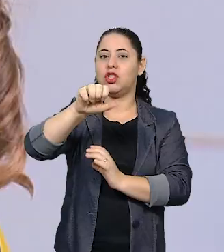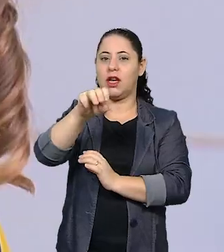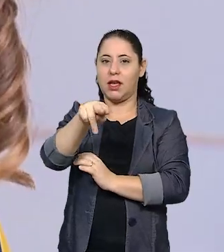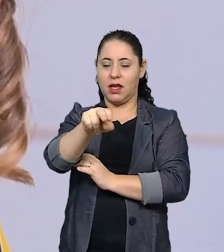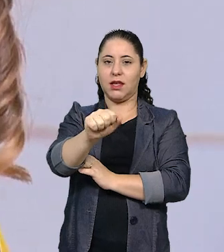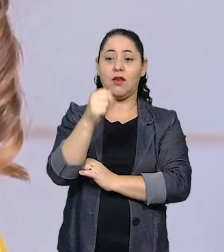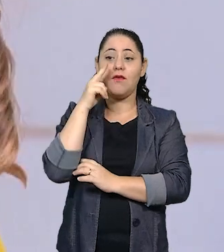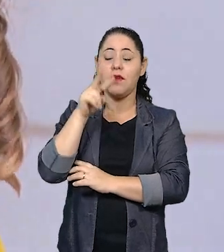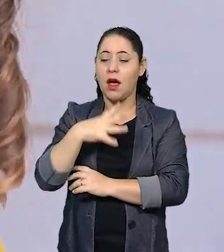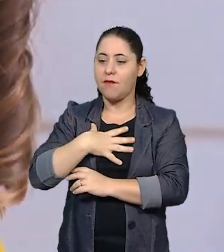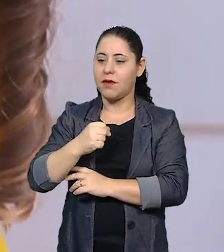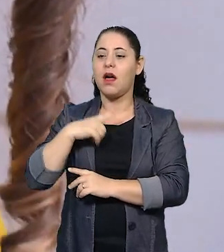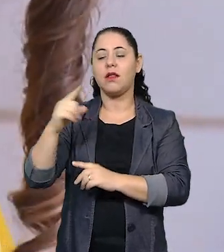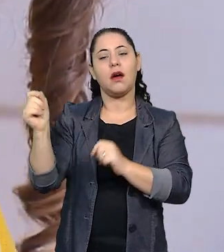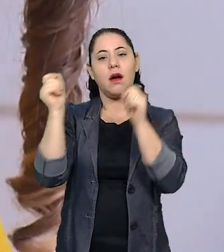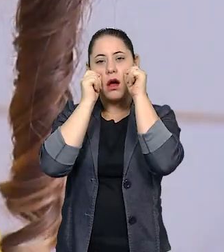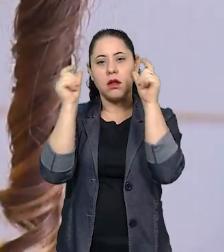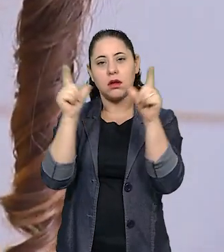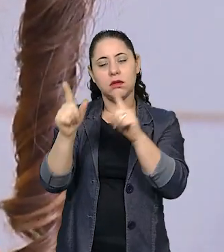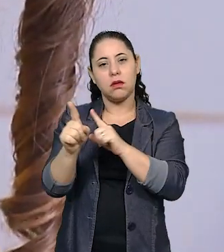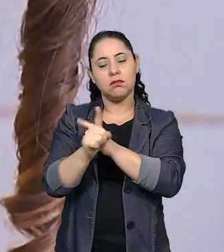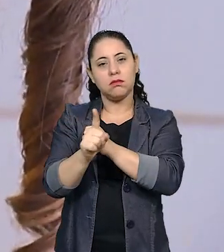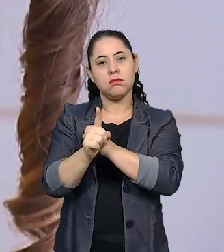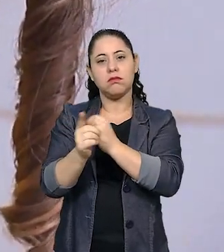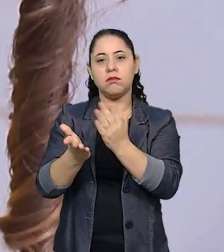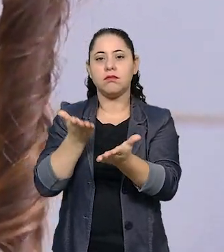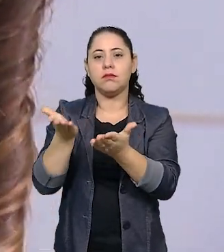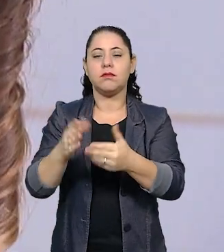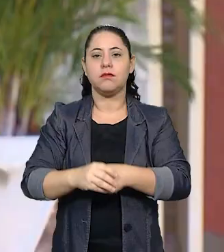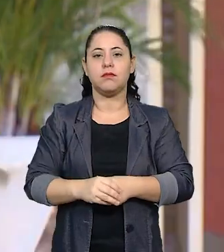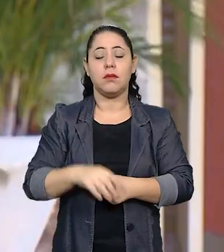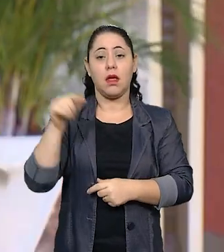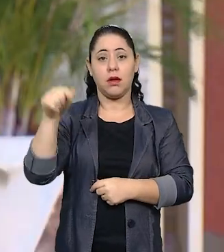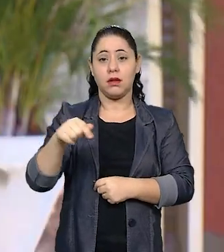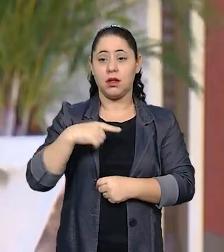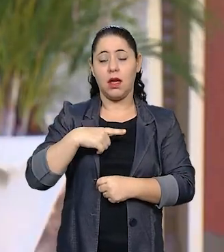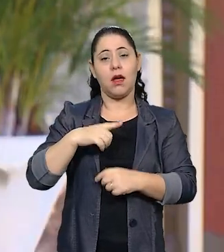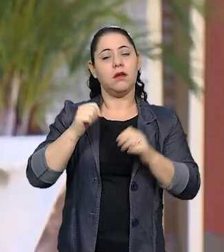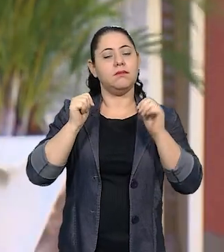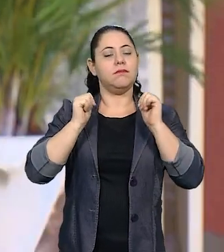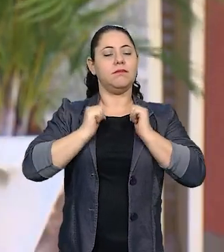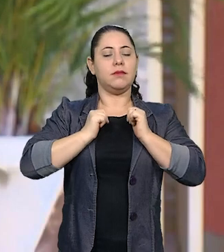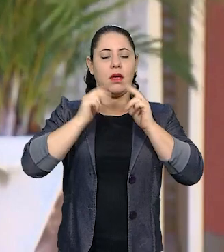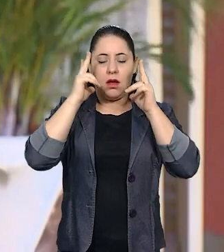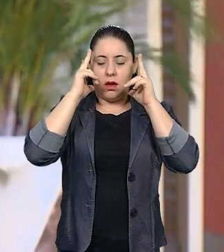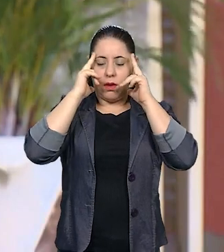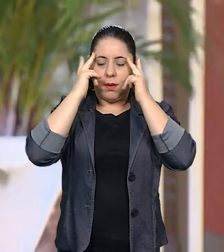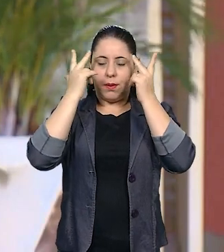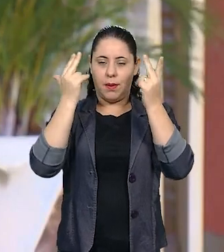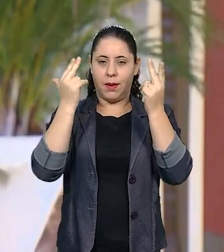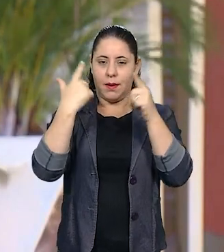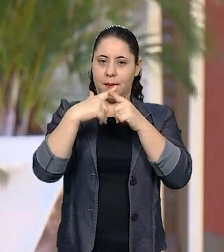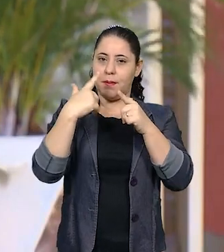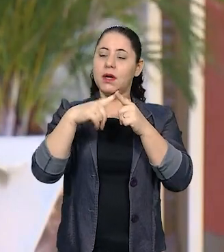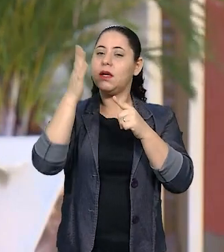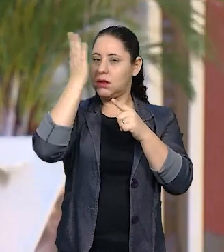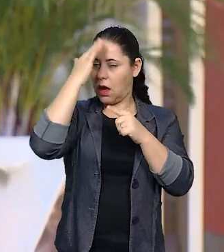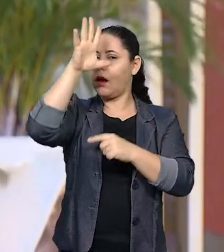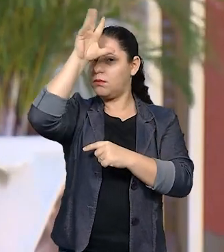mudança. Como trabalhar fora e cuidar de criança é uma conta que não fecha, Jaine acha ótimo ver que aqui a filha